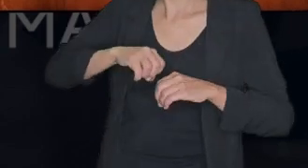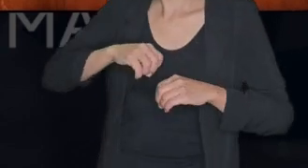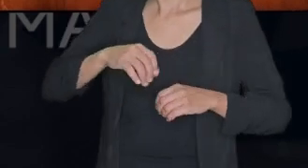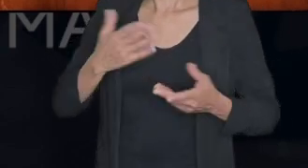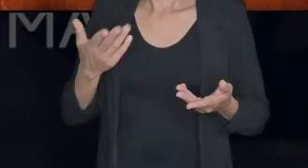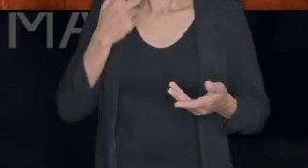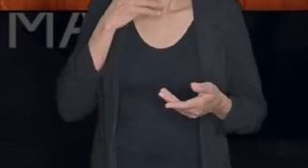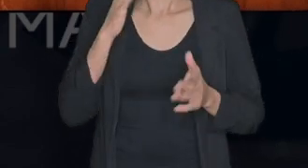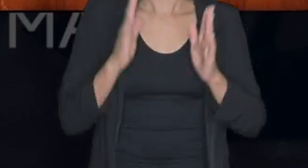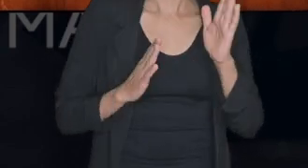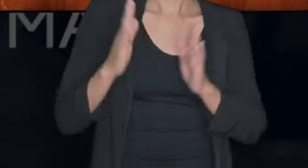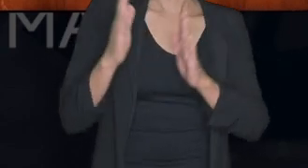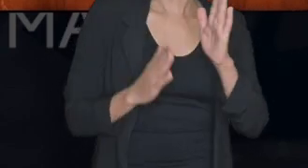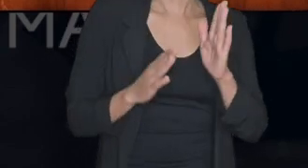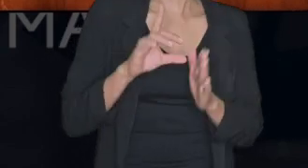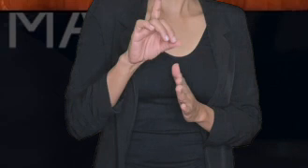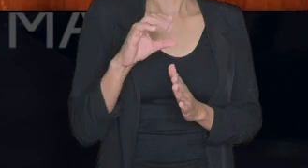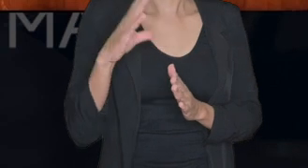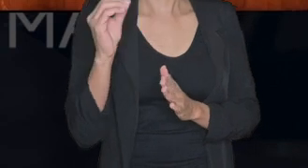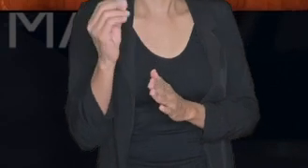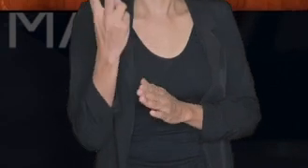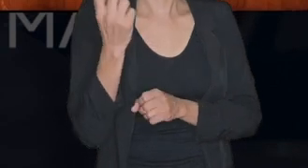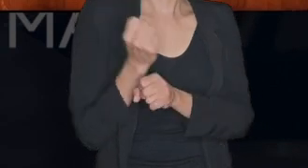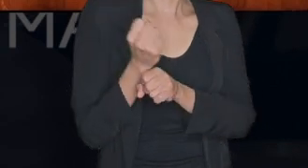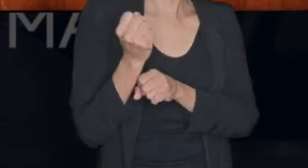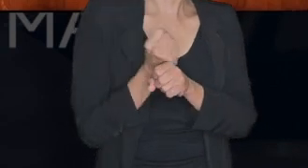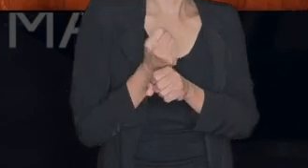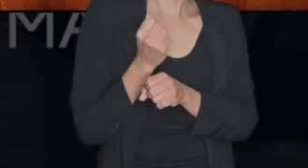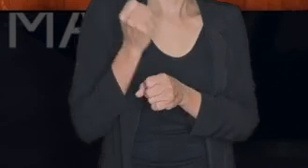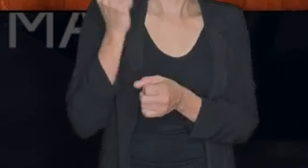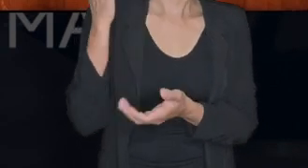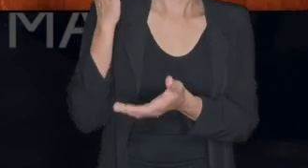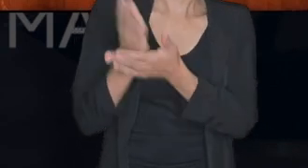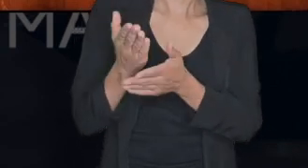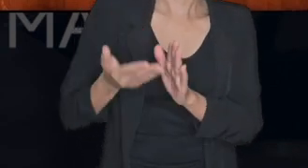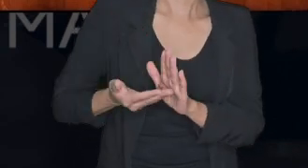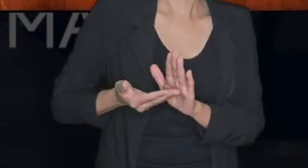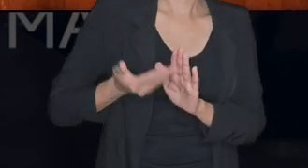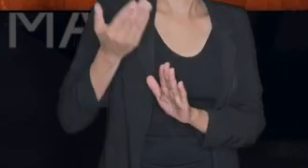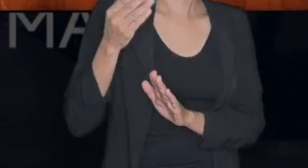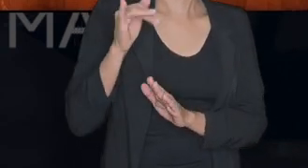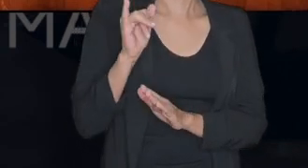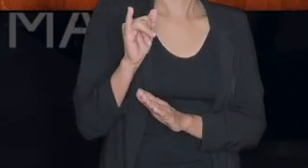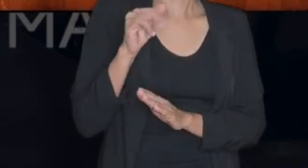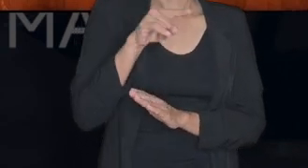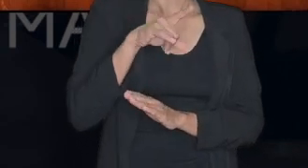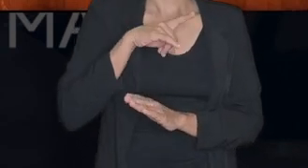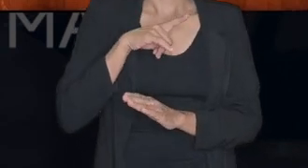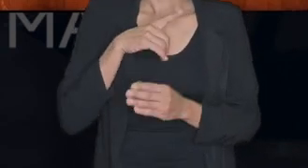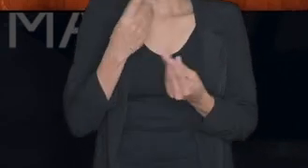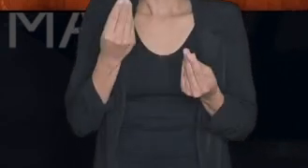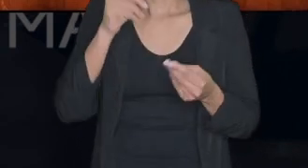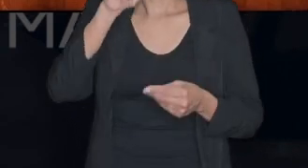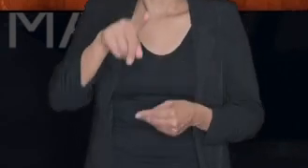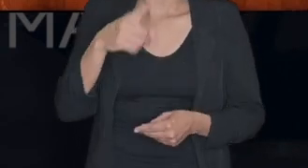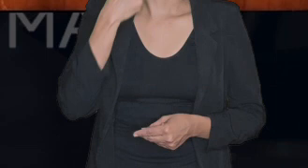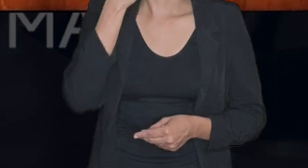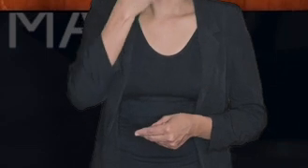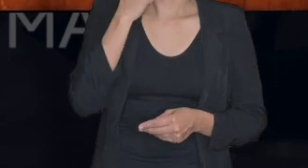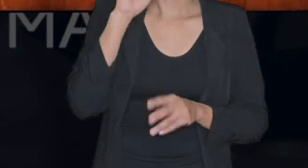meros 2 anos para impugnar essa alienação. Então, é interessante ver que o